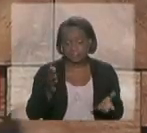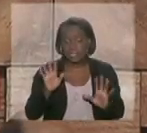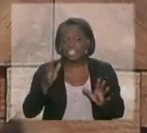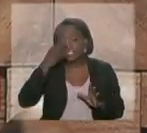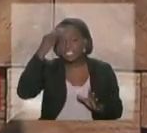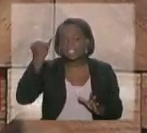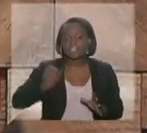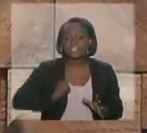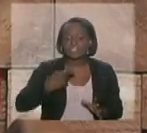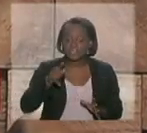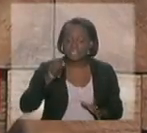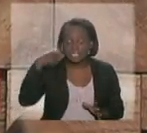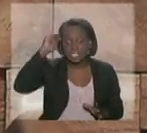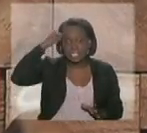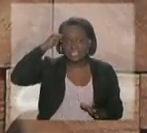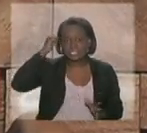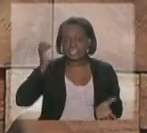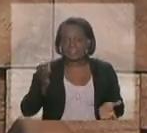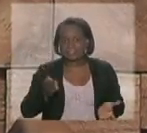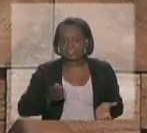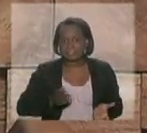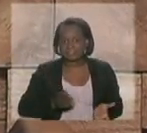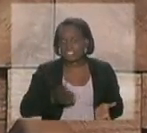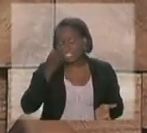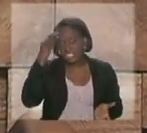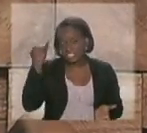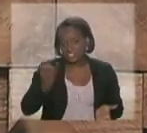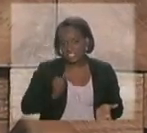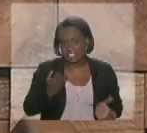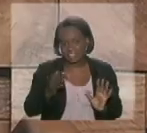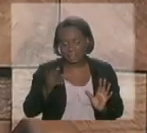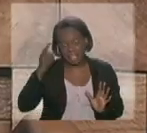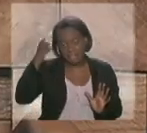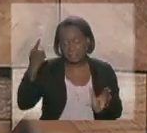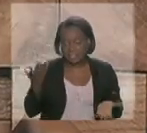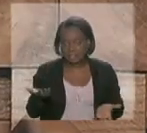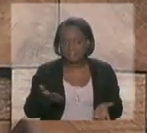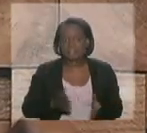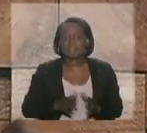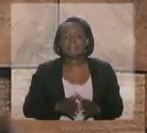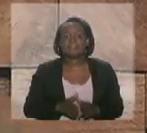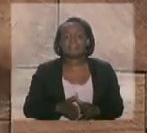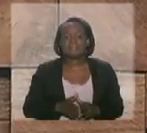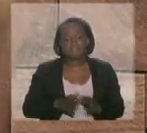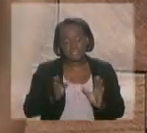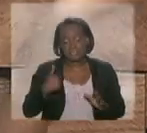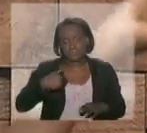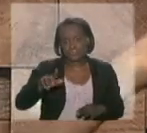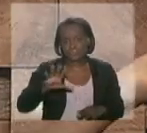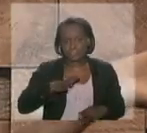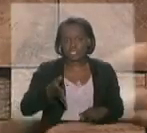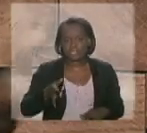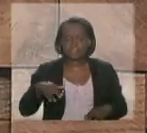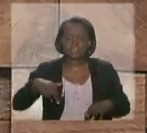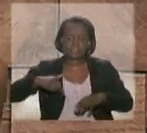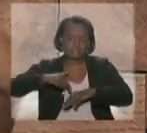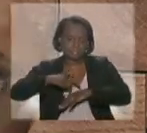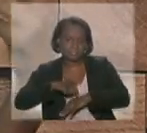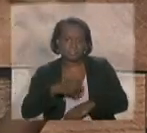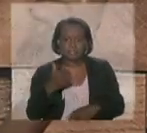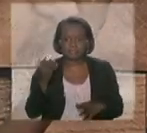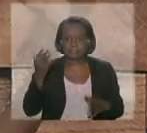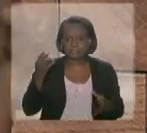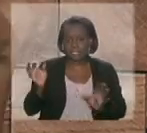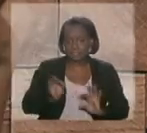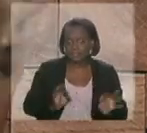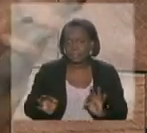só esqueceu de botar e você é negra esqueceu de me avisar de me lembrar né fui eu mas eu concurso